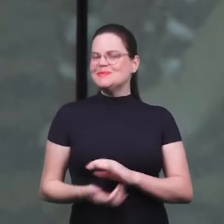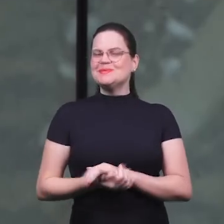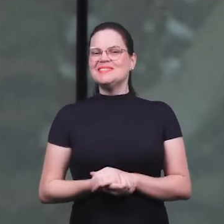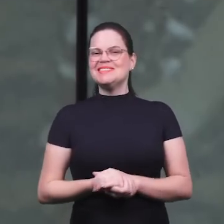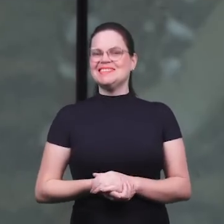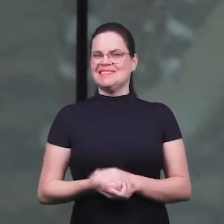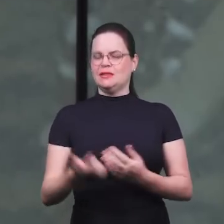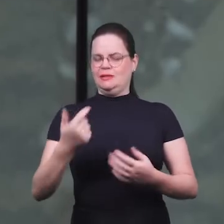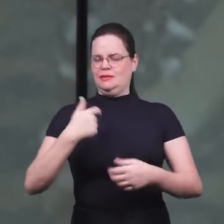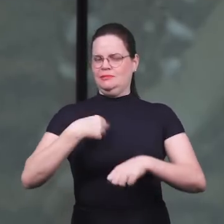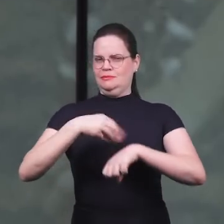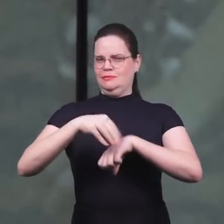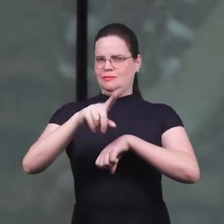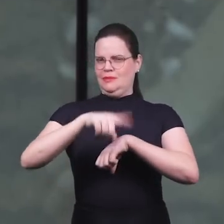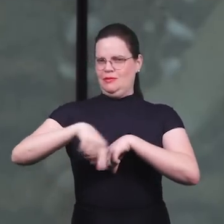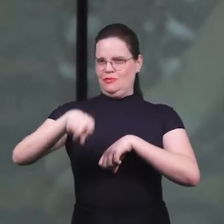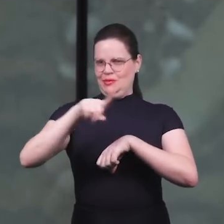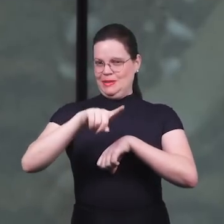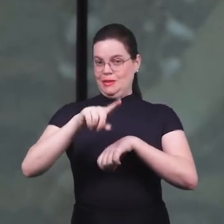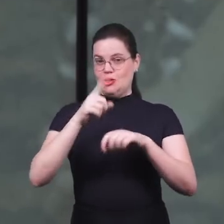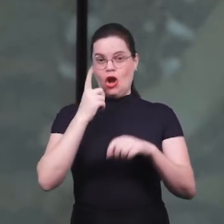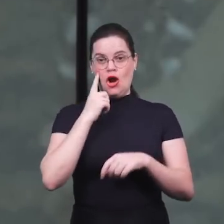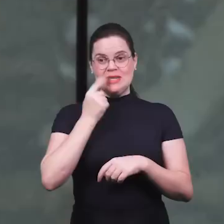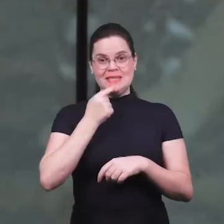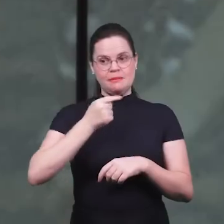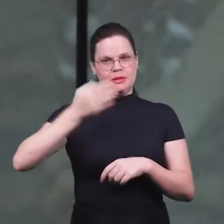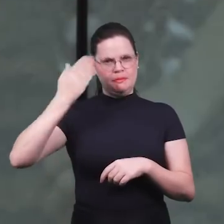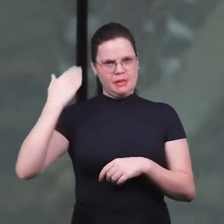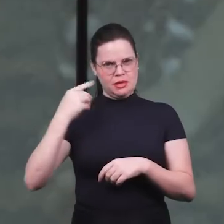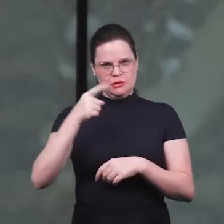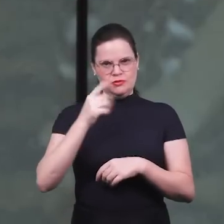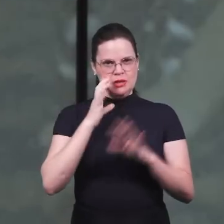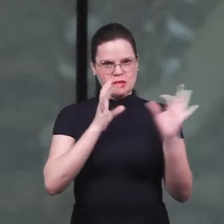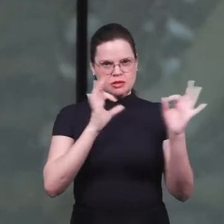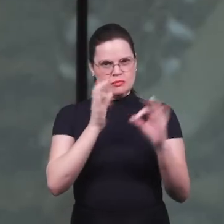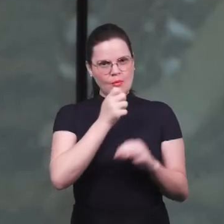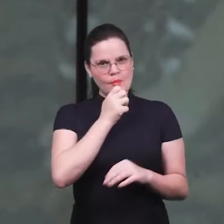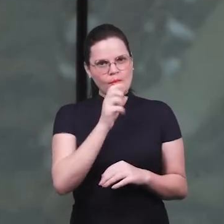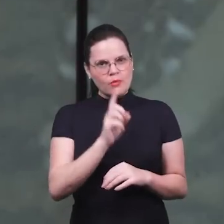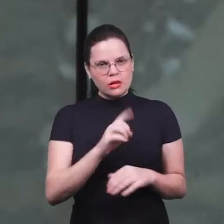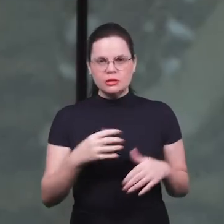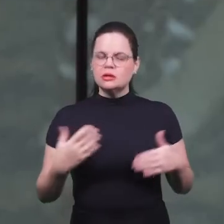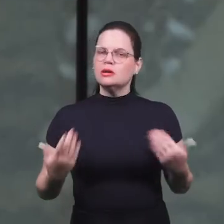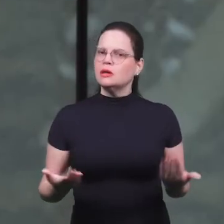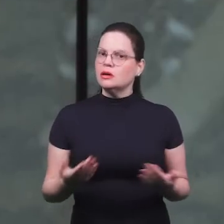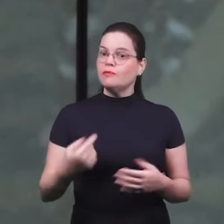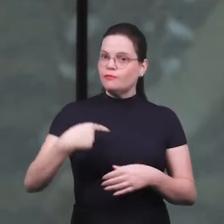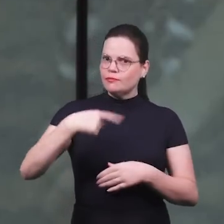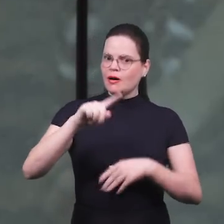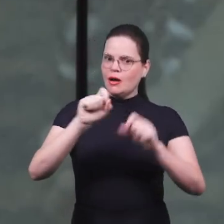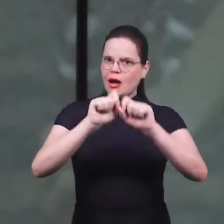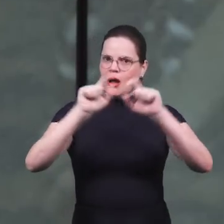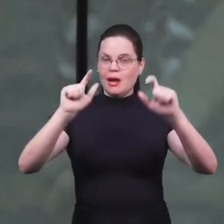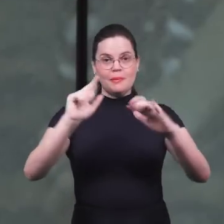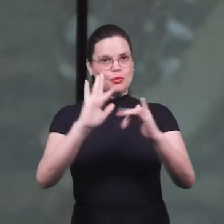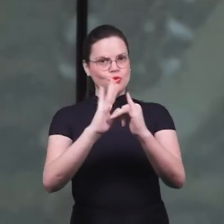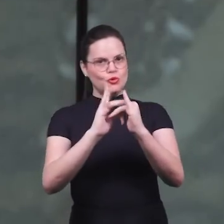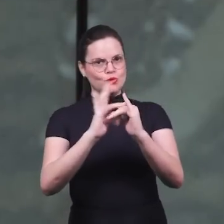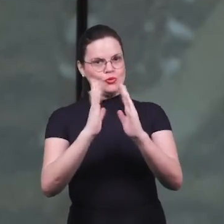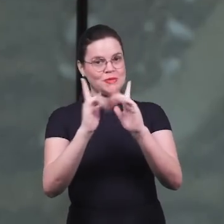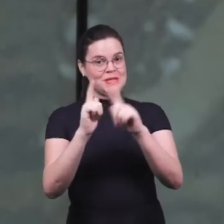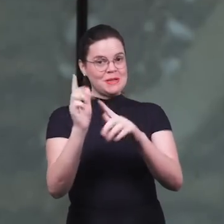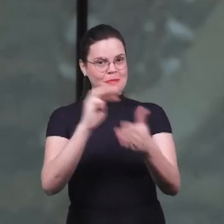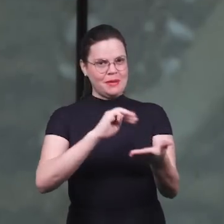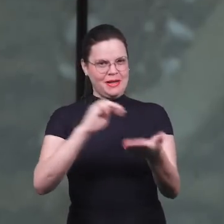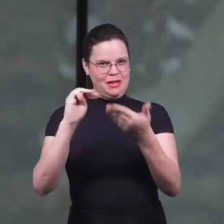eu vou dizer uma coisa para você, não assistiu o programa da semana passada? Olha só, entra lá no YouTube da Igreja Cristã Maranata